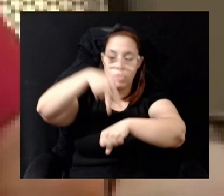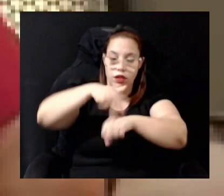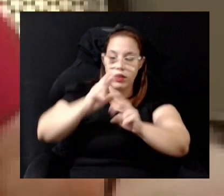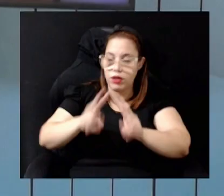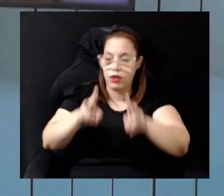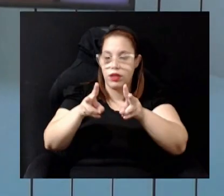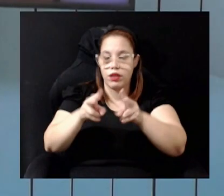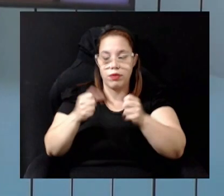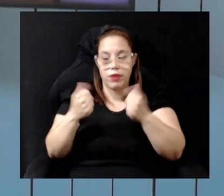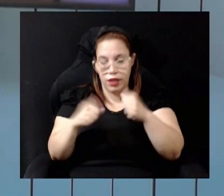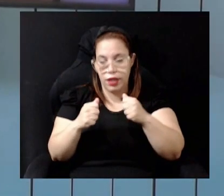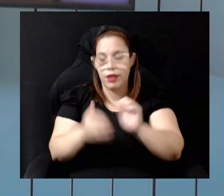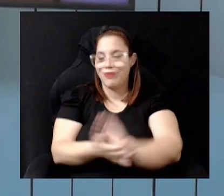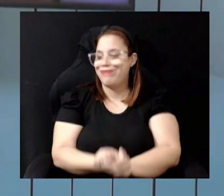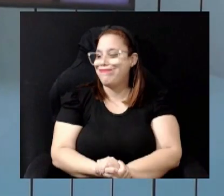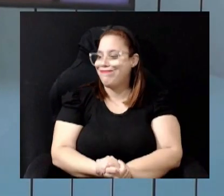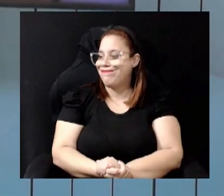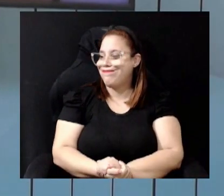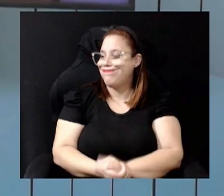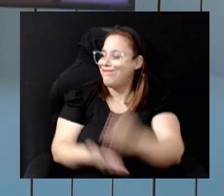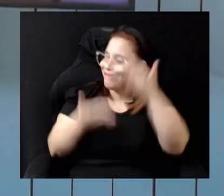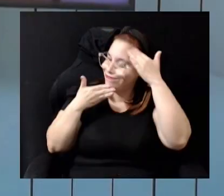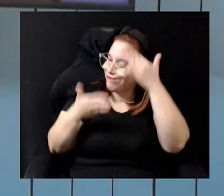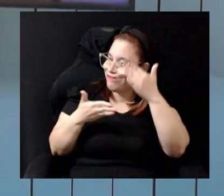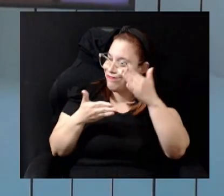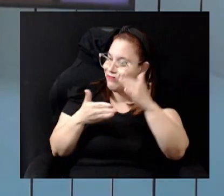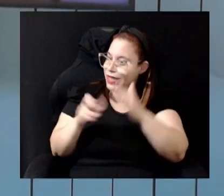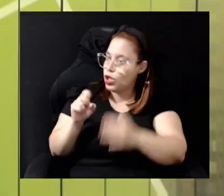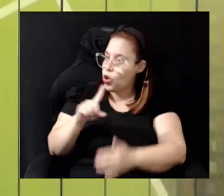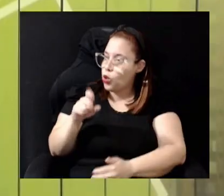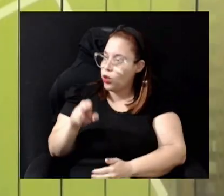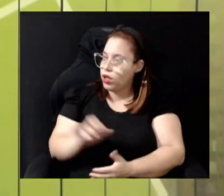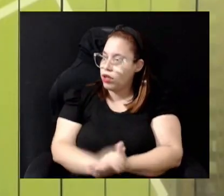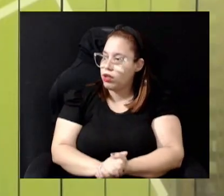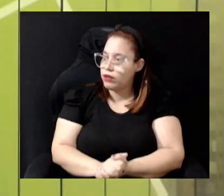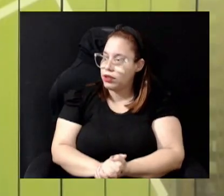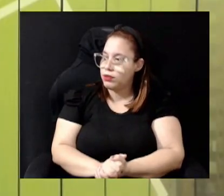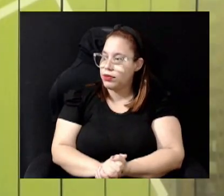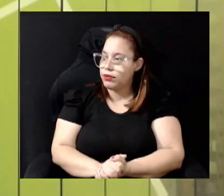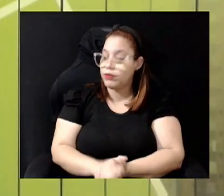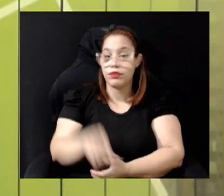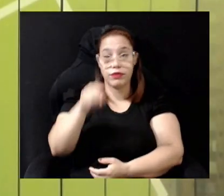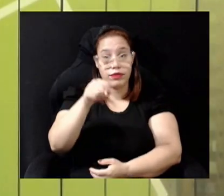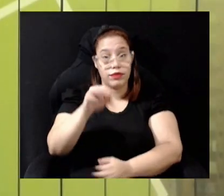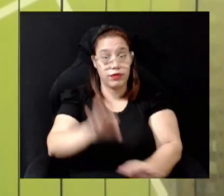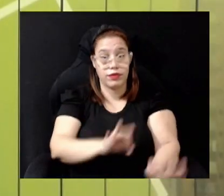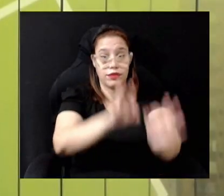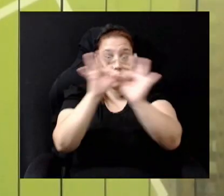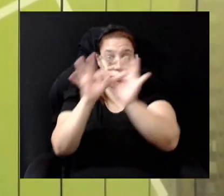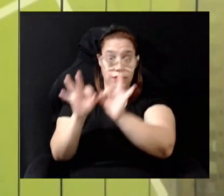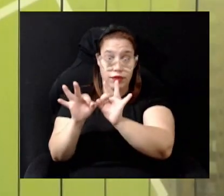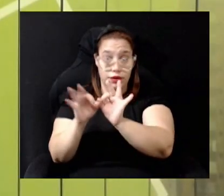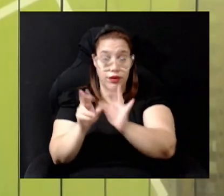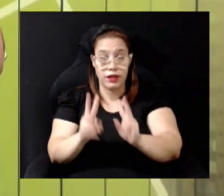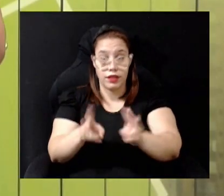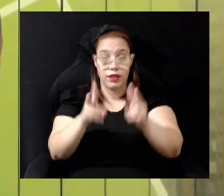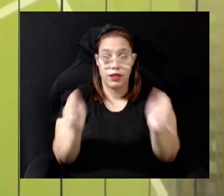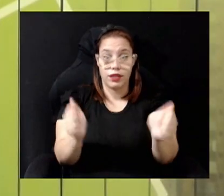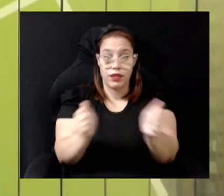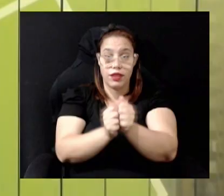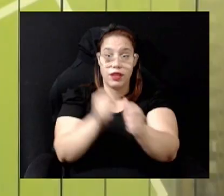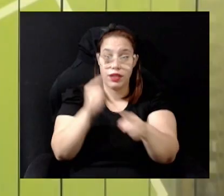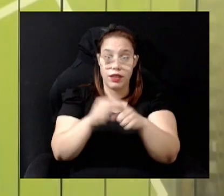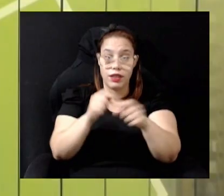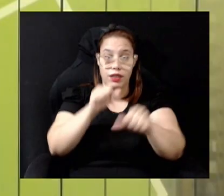viu? Muito obrigada, Felipe. E para você que nos assiste, continue com a gente, porque agora é hora daquele